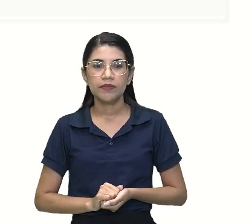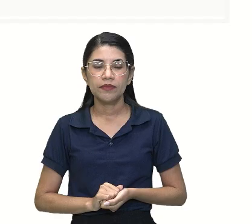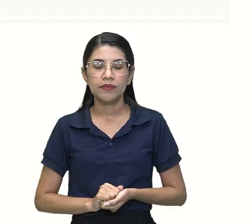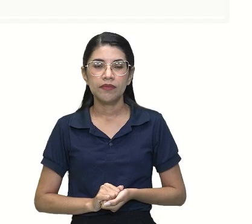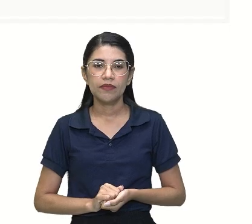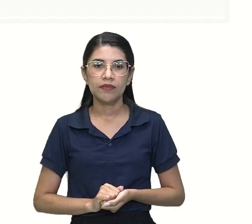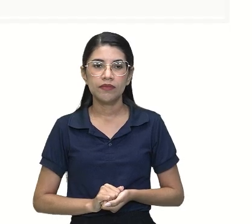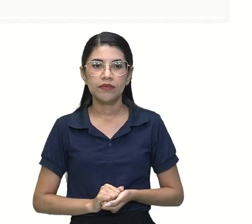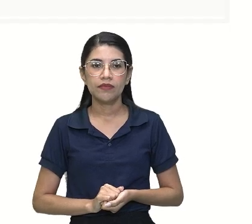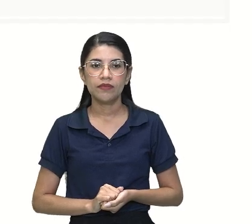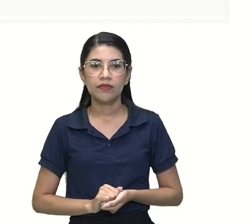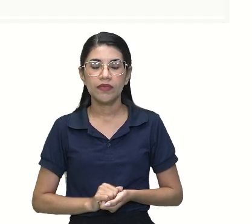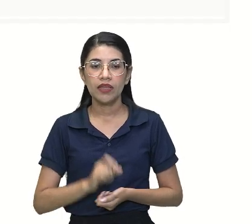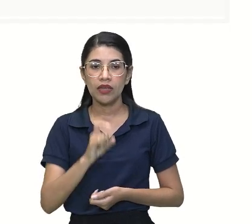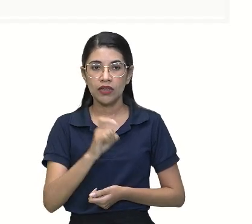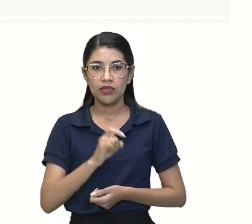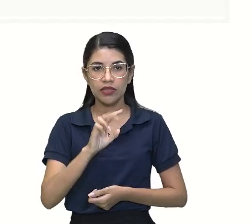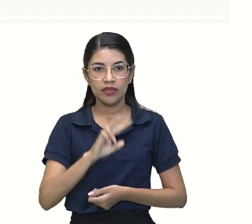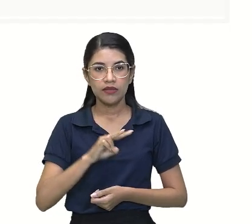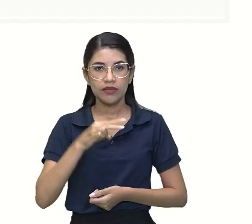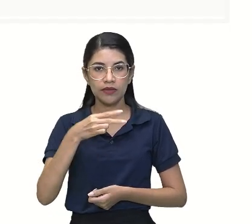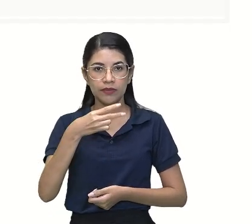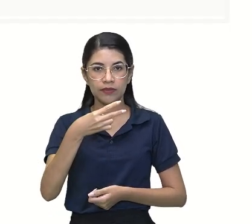Vamos ter, então, x ao quadrado